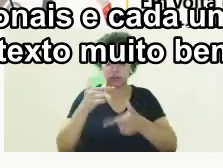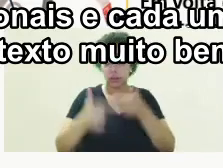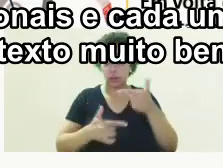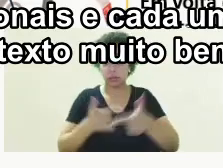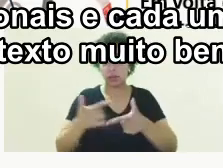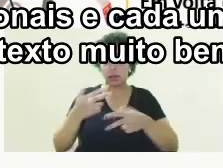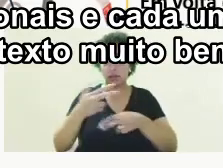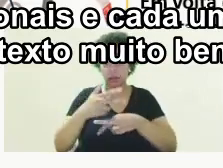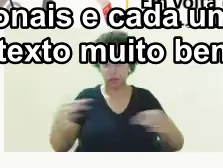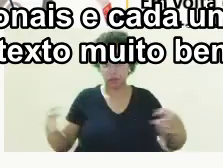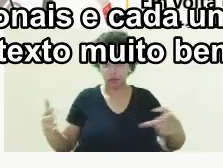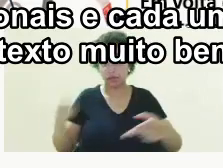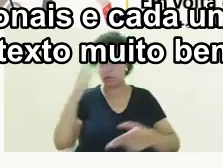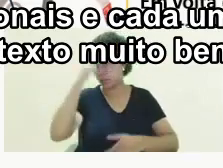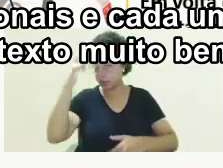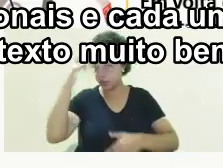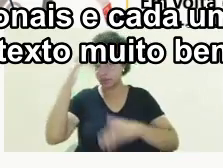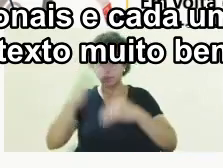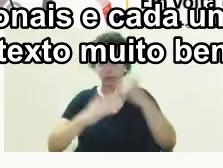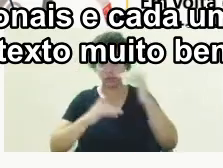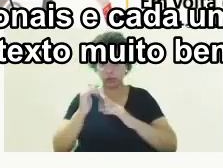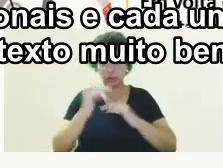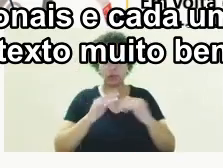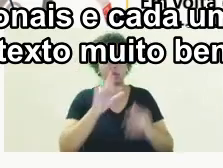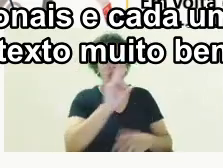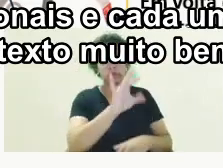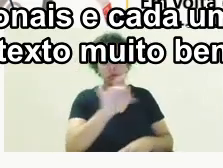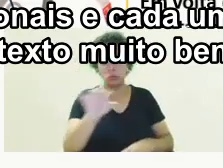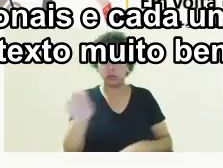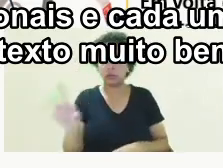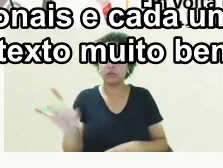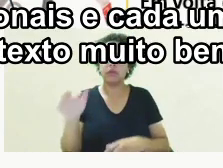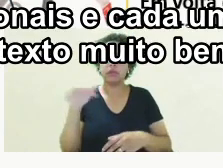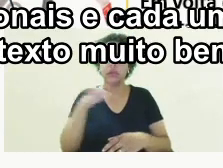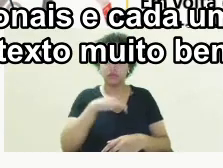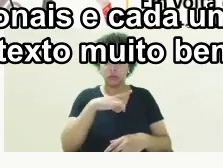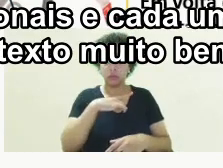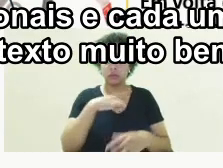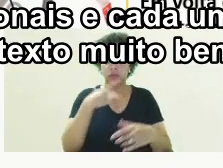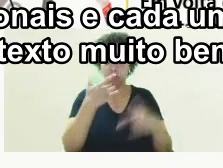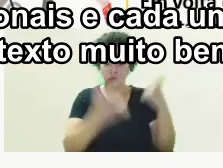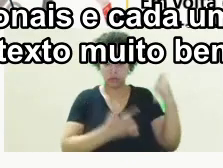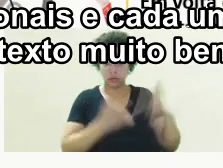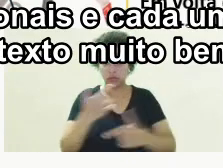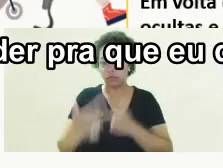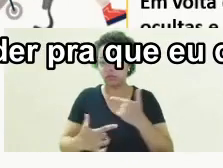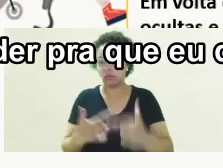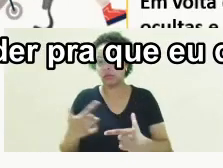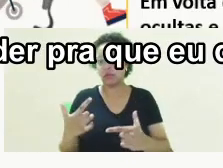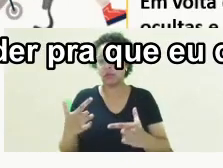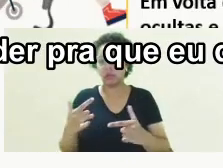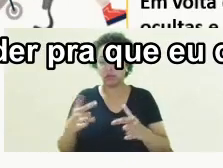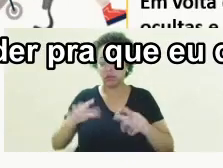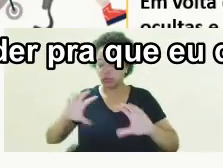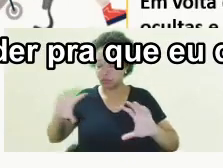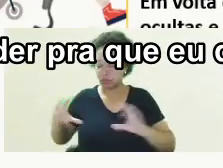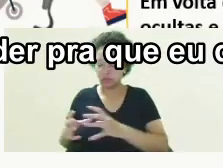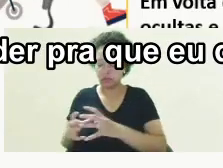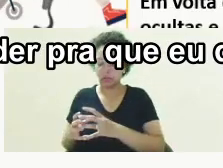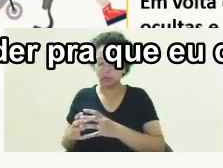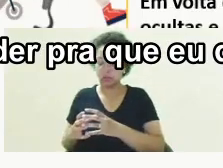por vários profissionais e cada um vai ter o seu papel e um contexto muito bem delimitado.